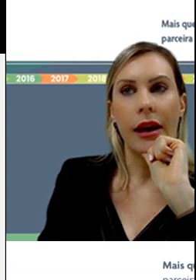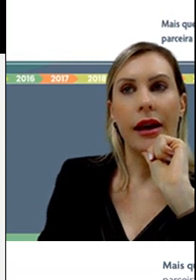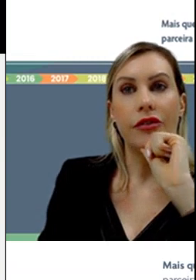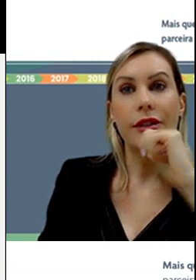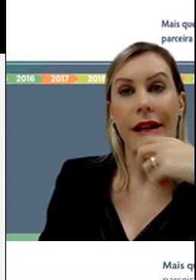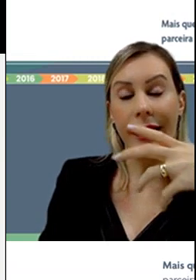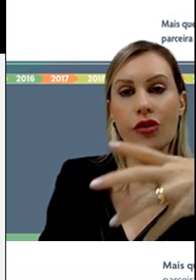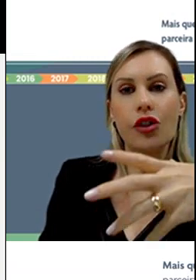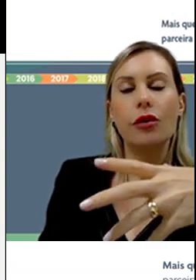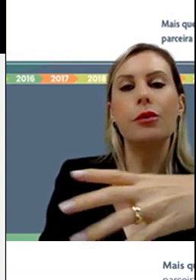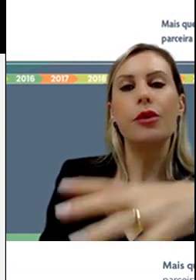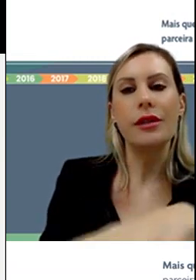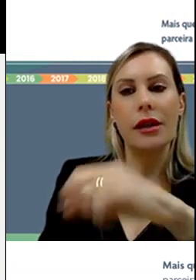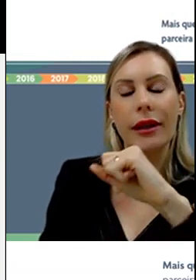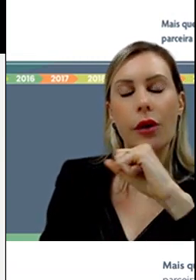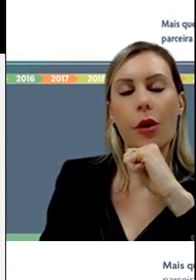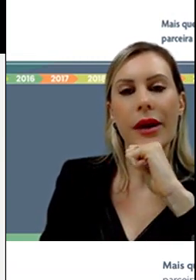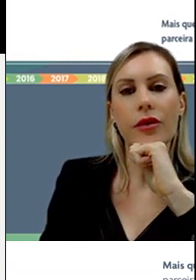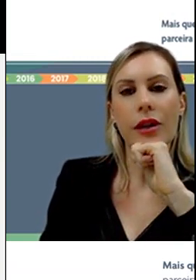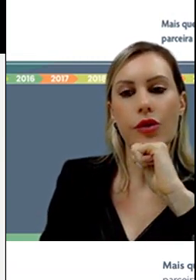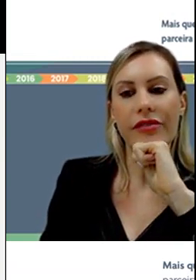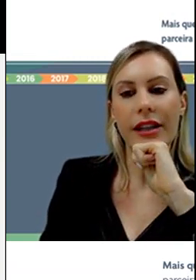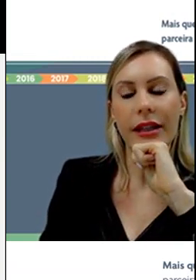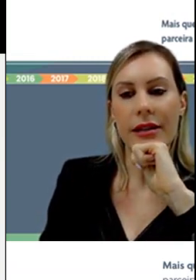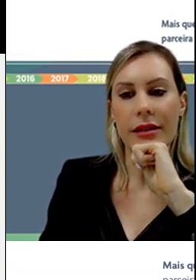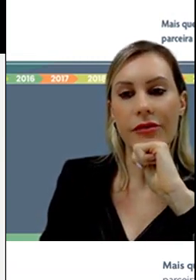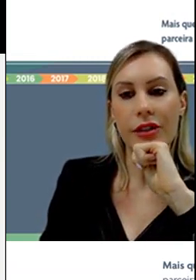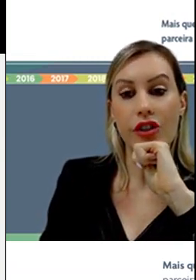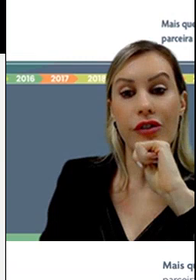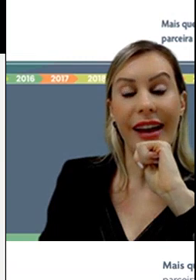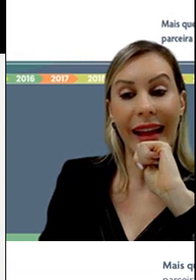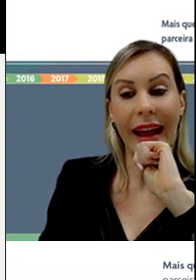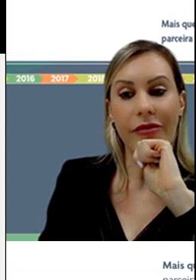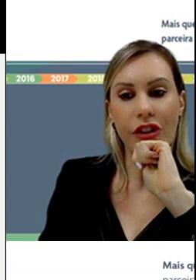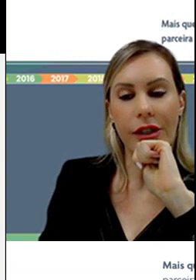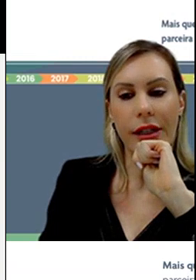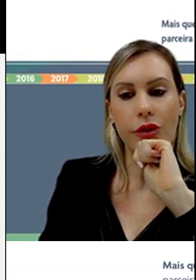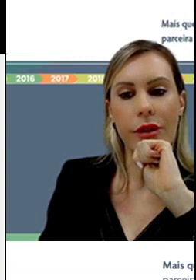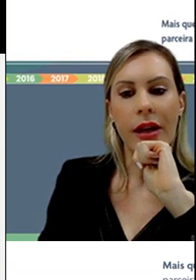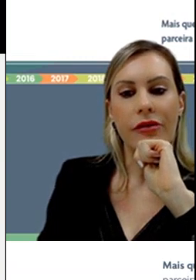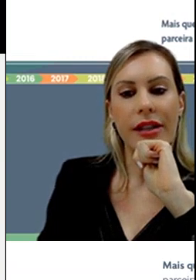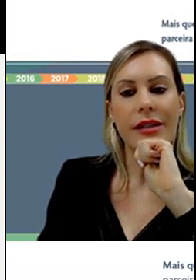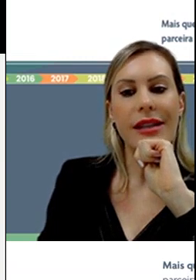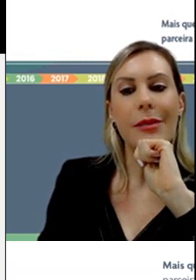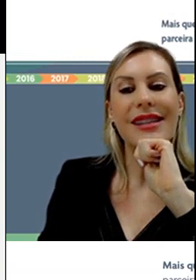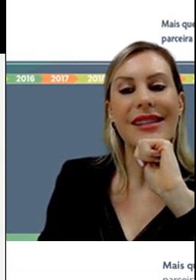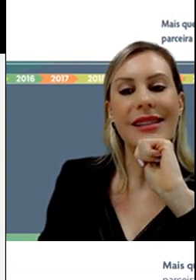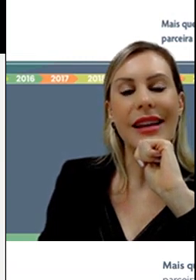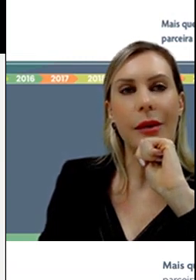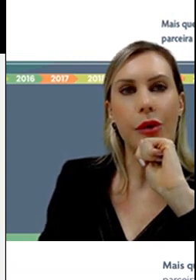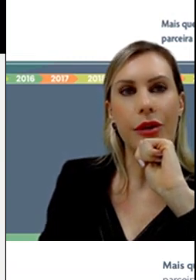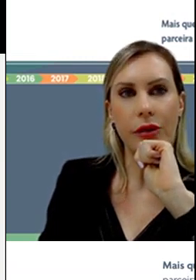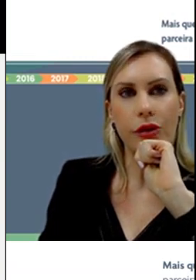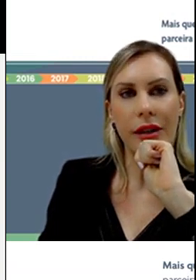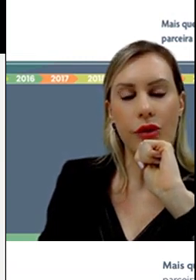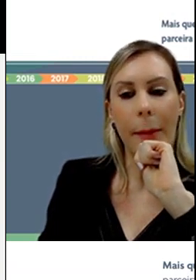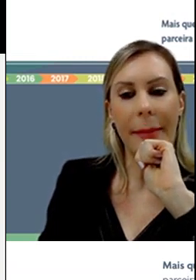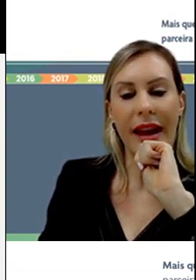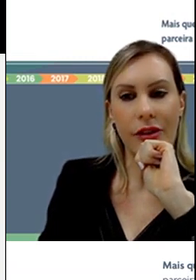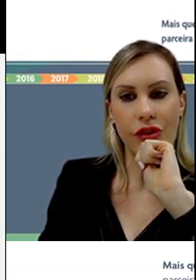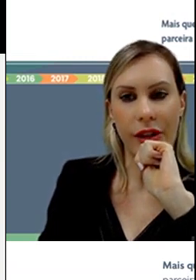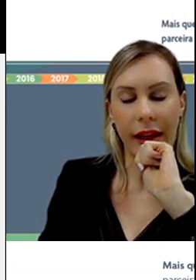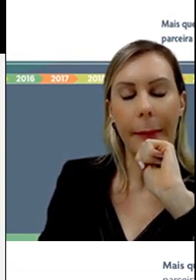anos você tem de contribuição até o momento da sua invalidez. Se você tiver até 20 anos, você recebe 60%